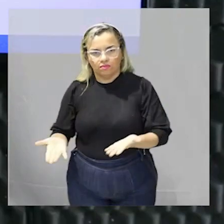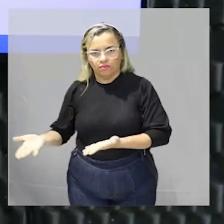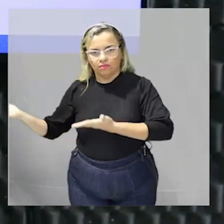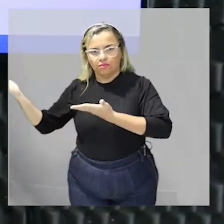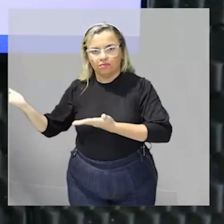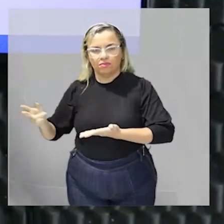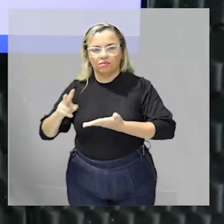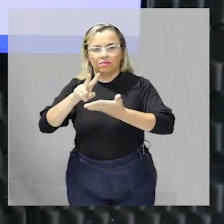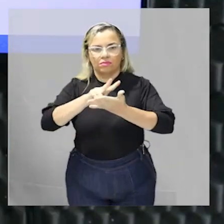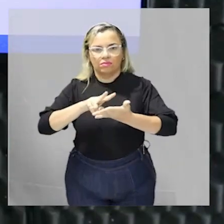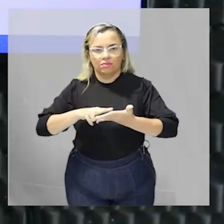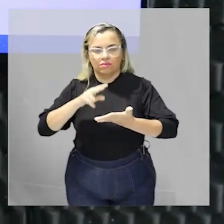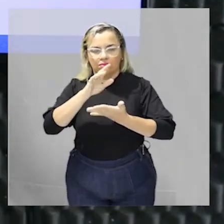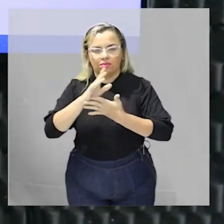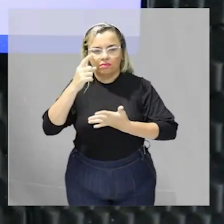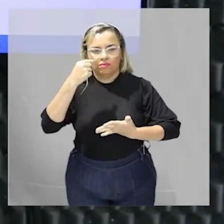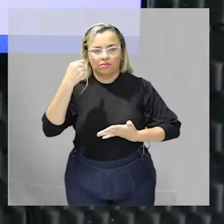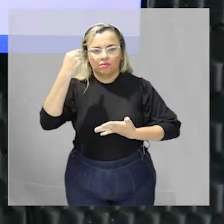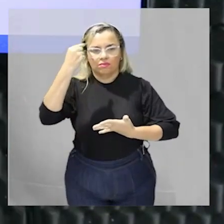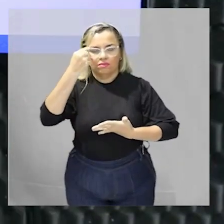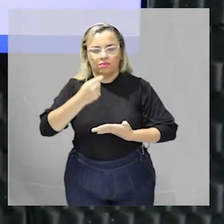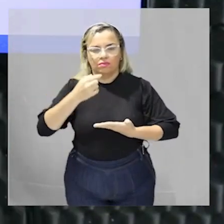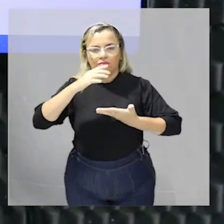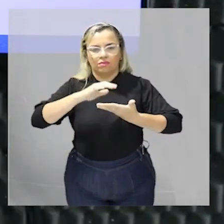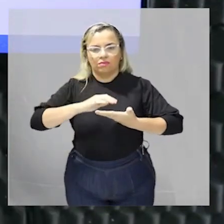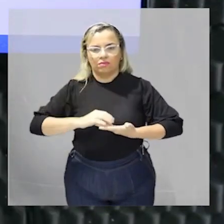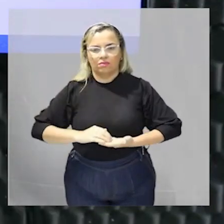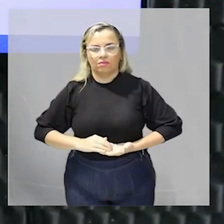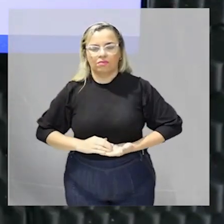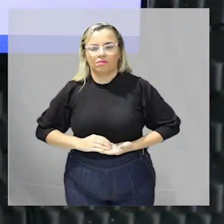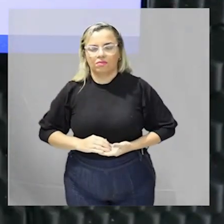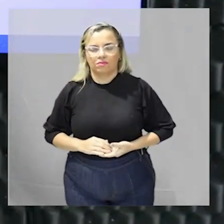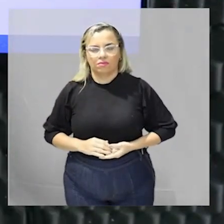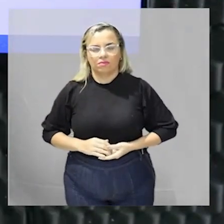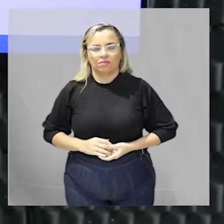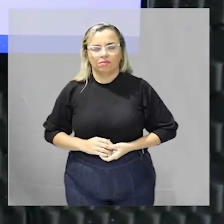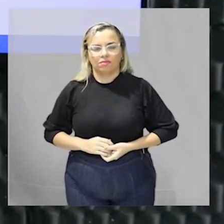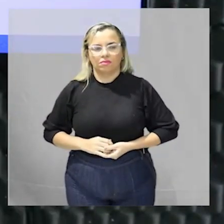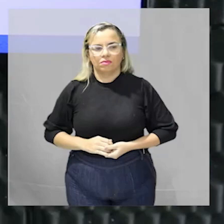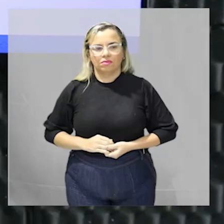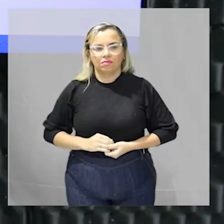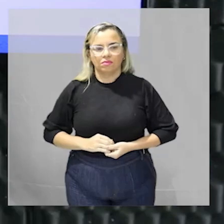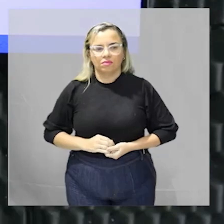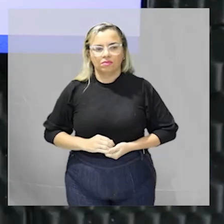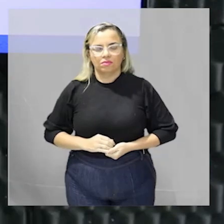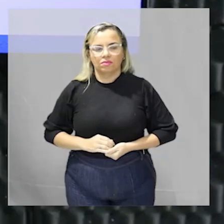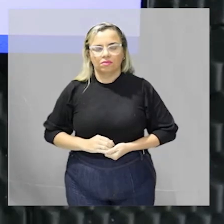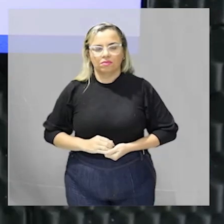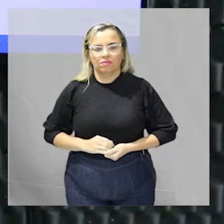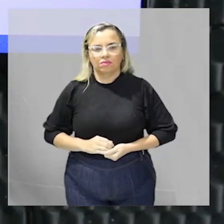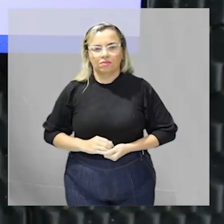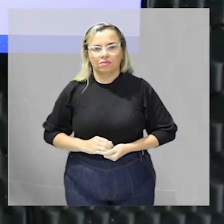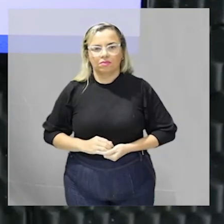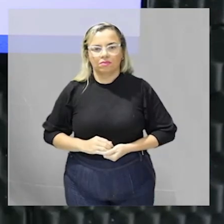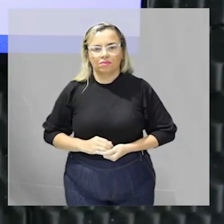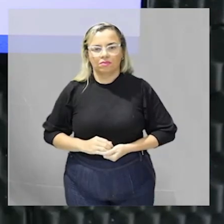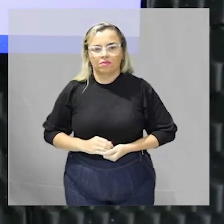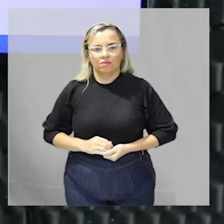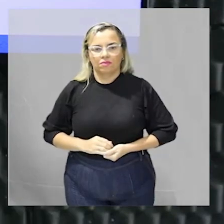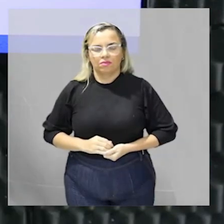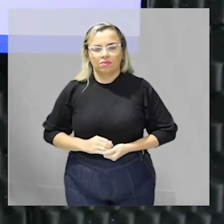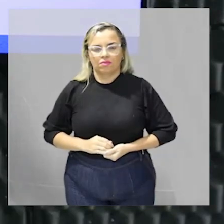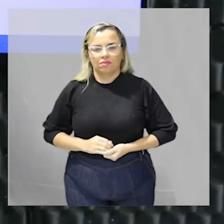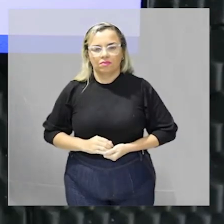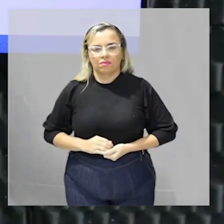Fetiche literário, documento histórico e instrumento de iniciación a la lectura. Todo esto es la